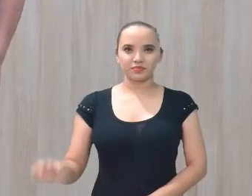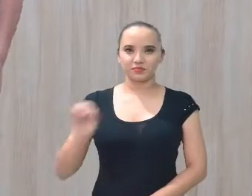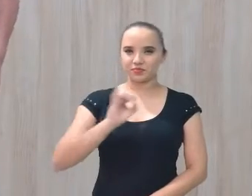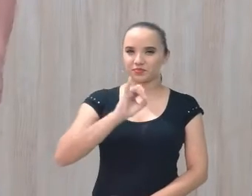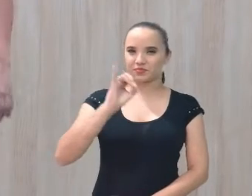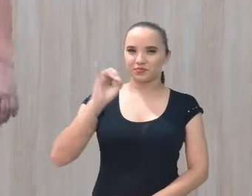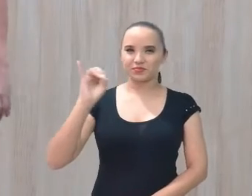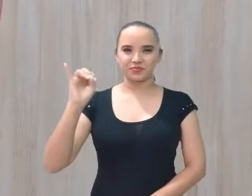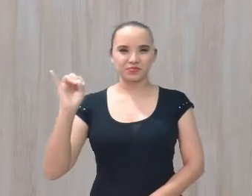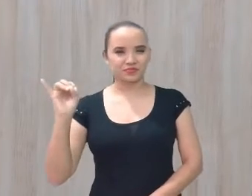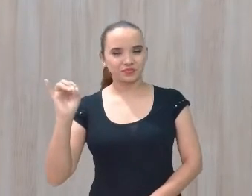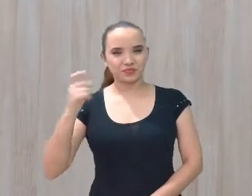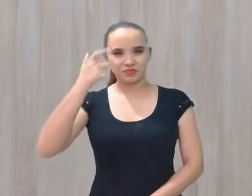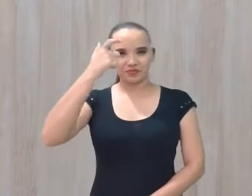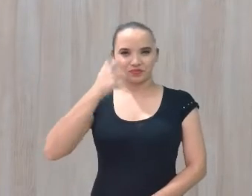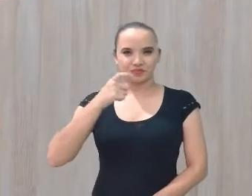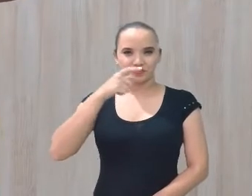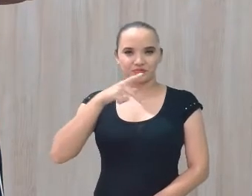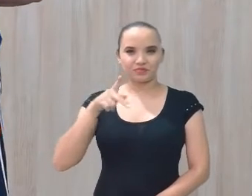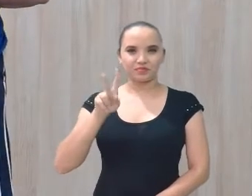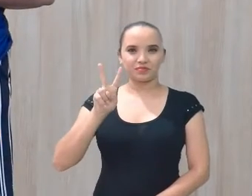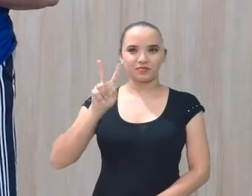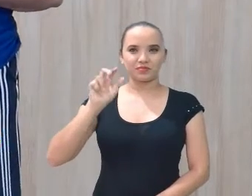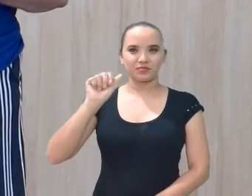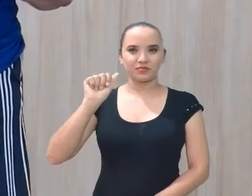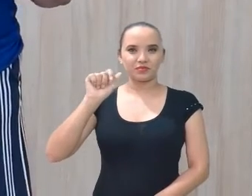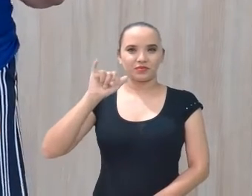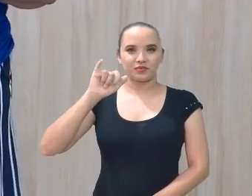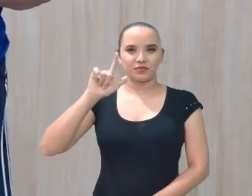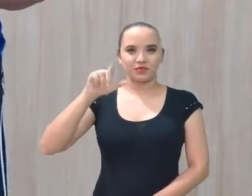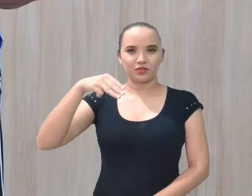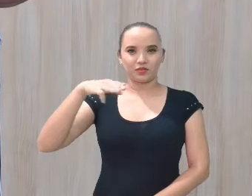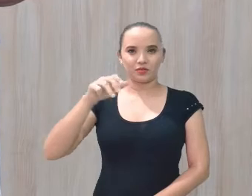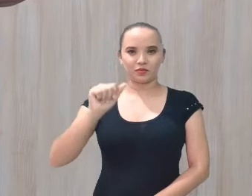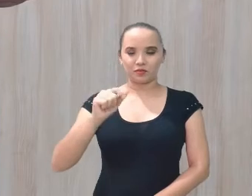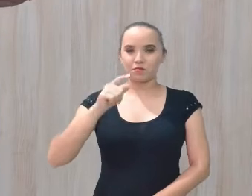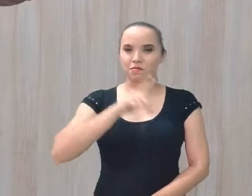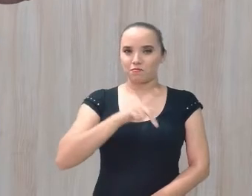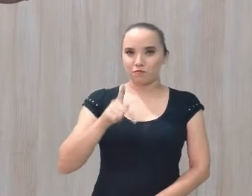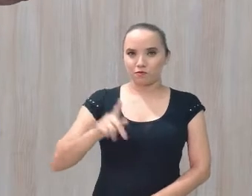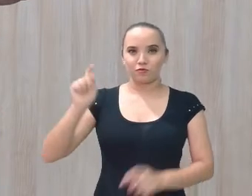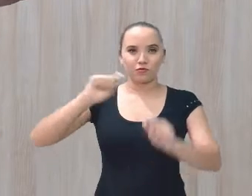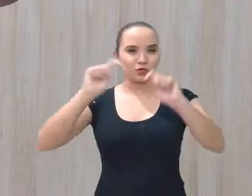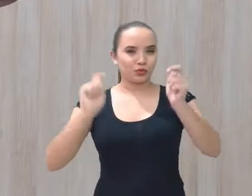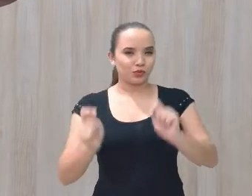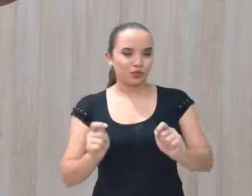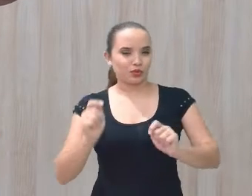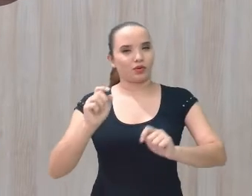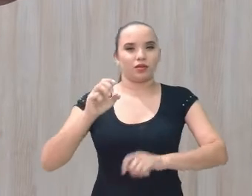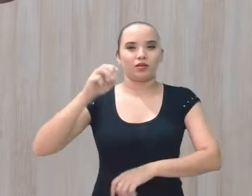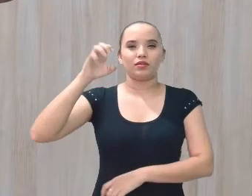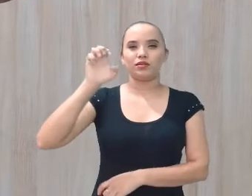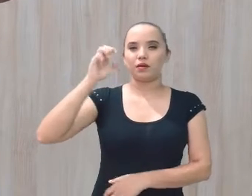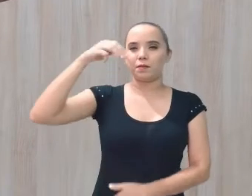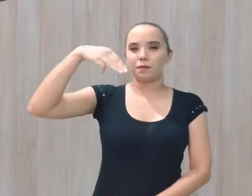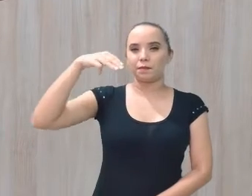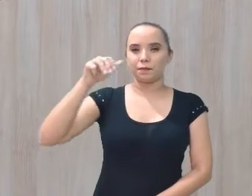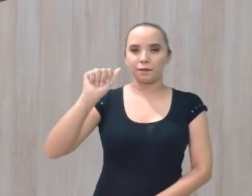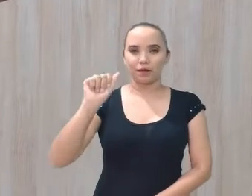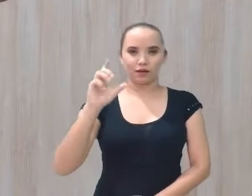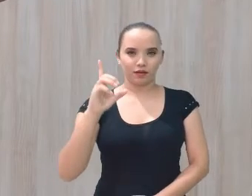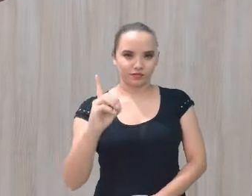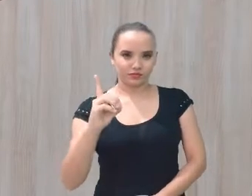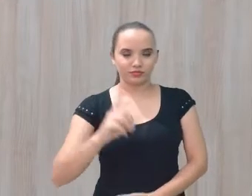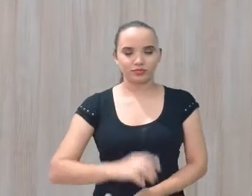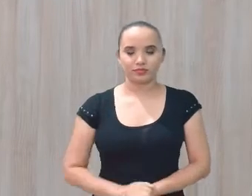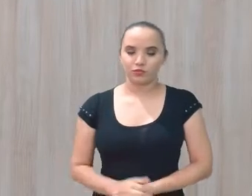Oi, gente. Eu sou a professora Vilma, sua professora de artes da Escola Municipal para Aulas